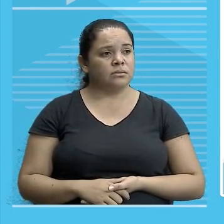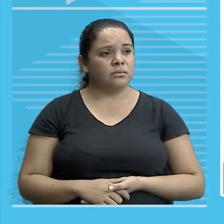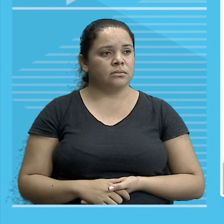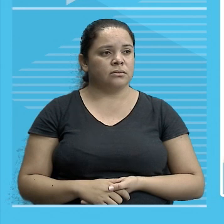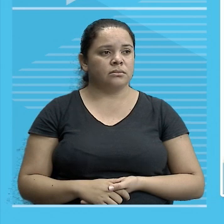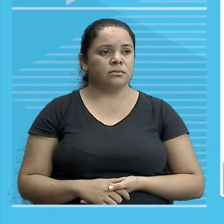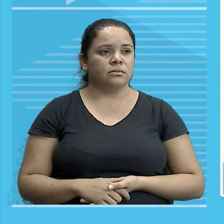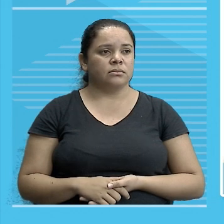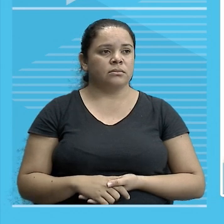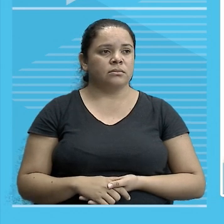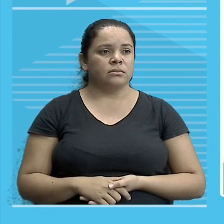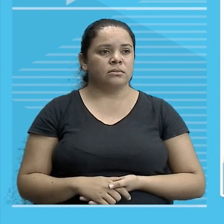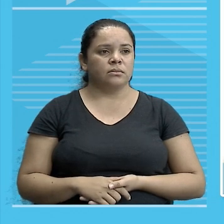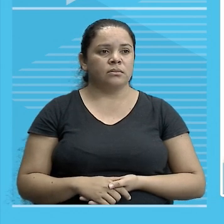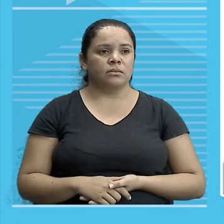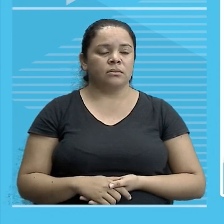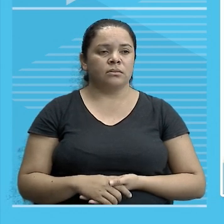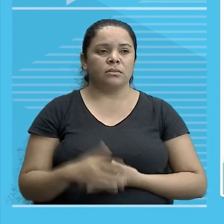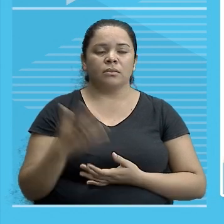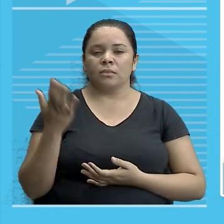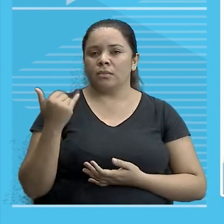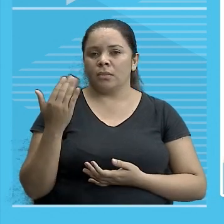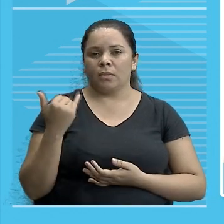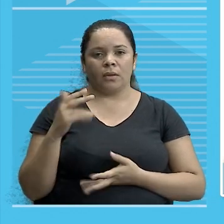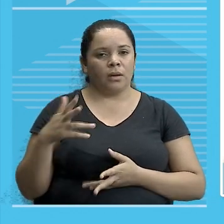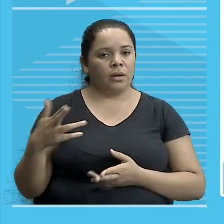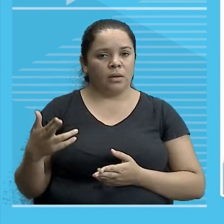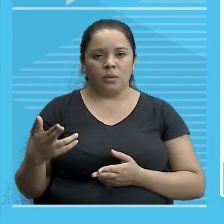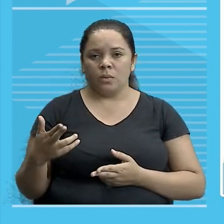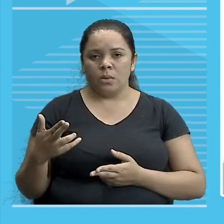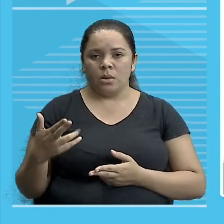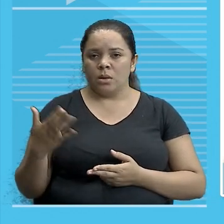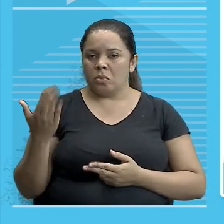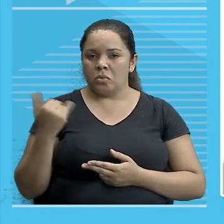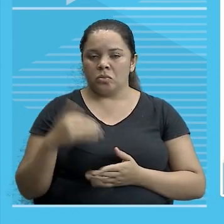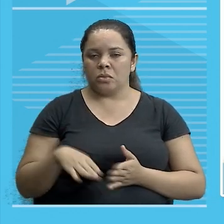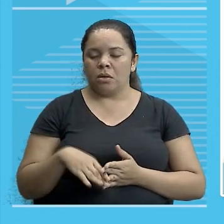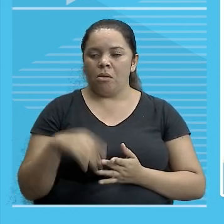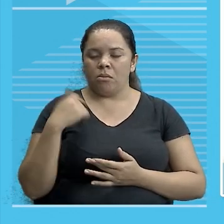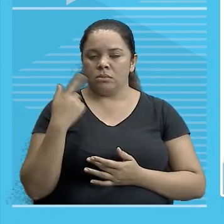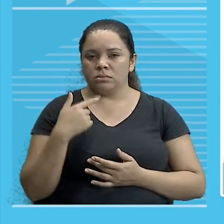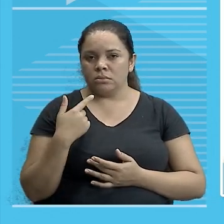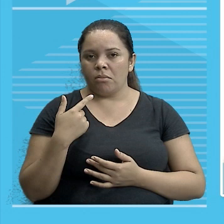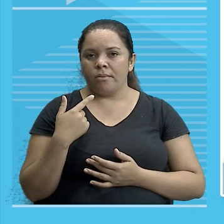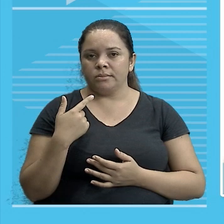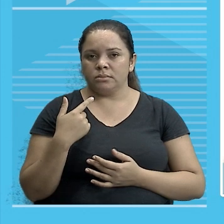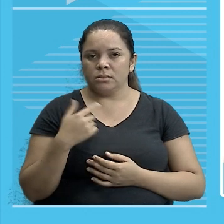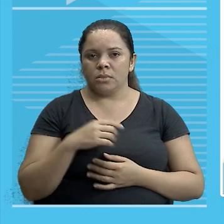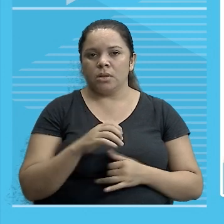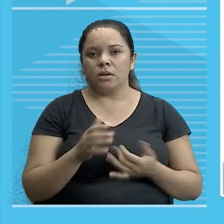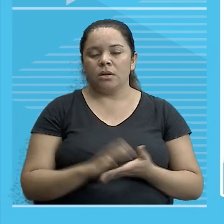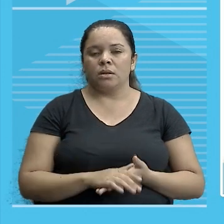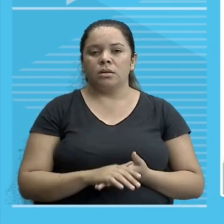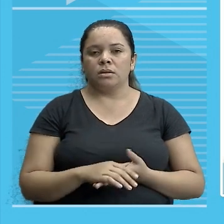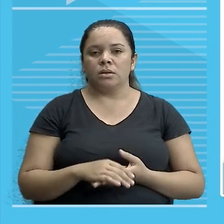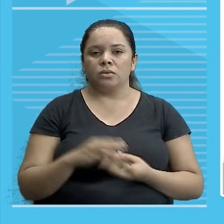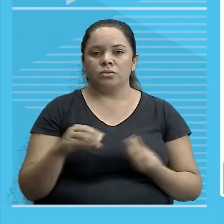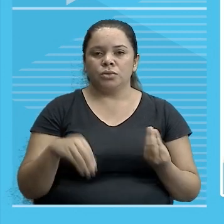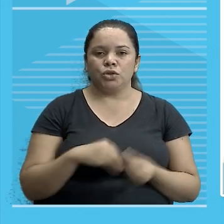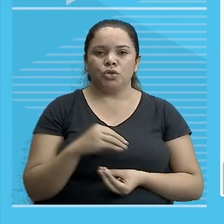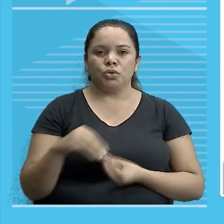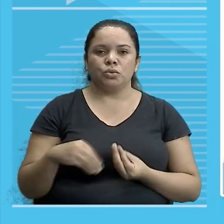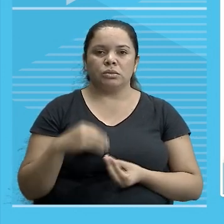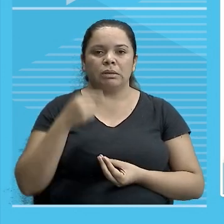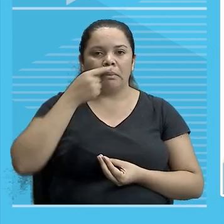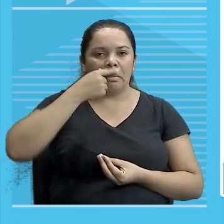Quando o alimento chega na boca, ele é alimento mesmo, ele não foi feito nada, não aconteceu nada com ele ainda. Mas quando ele se mistura com a saliva, ele deixa